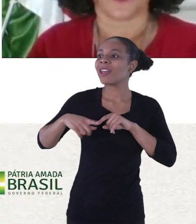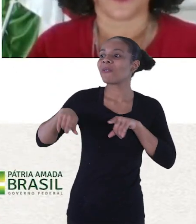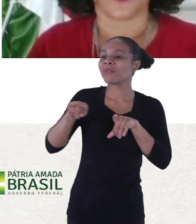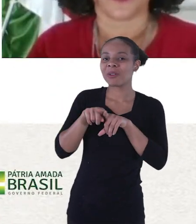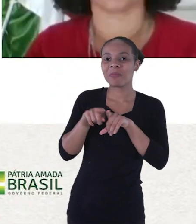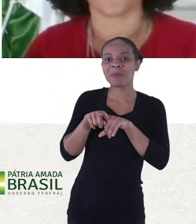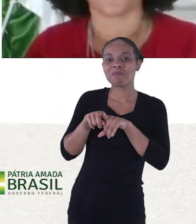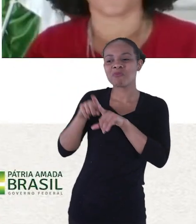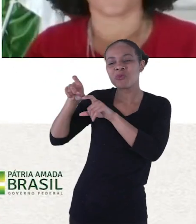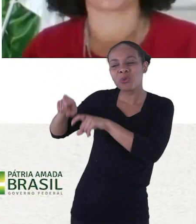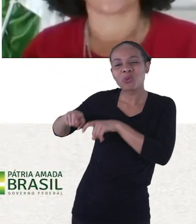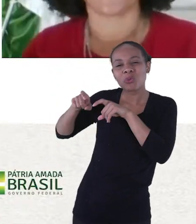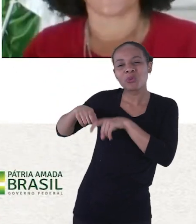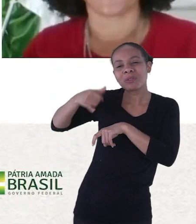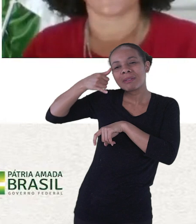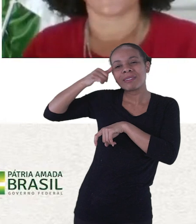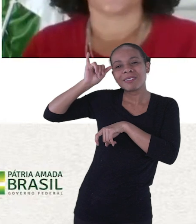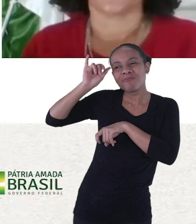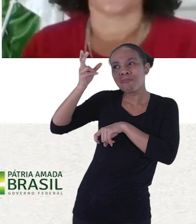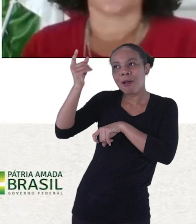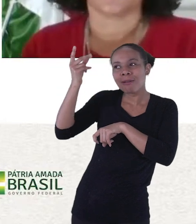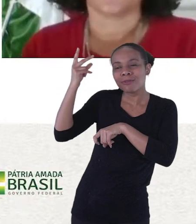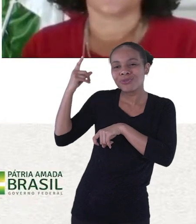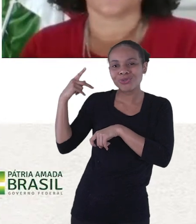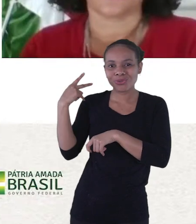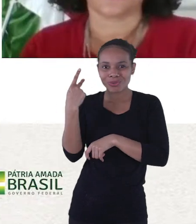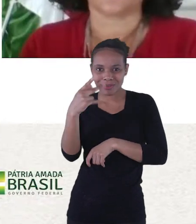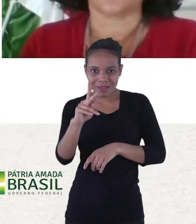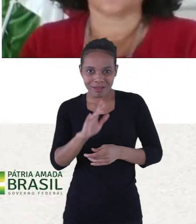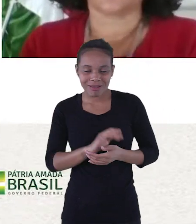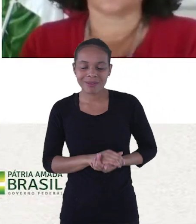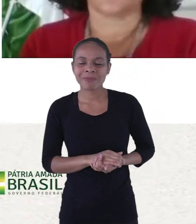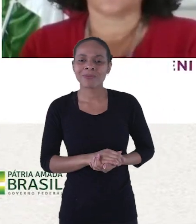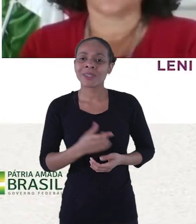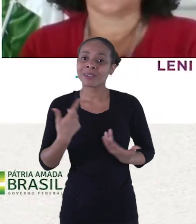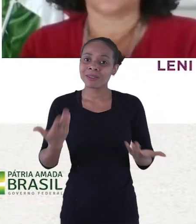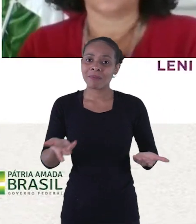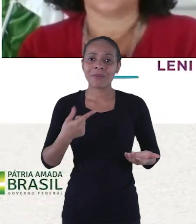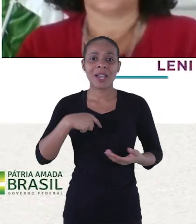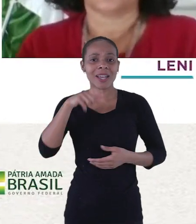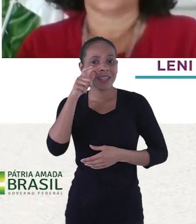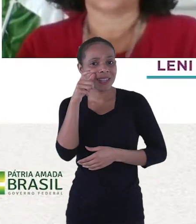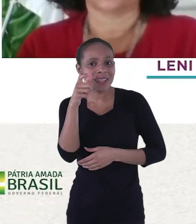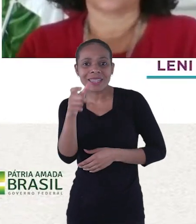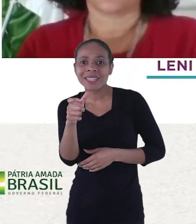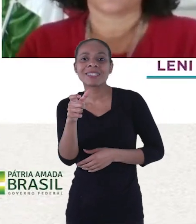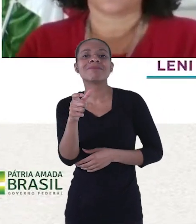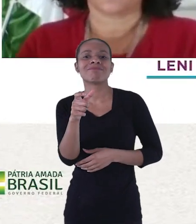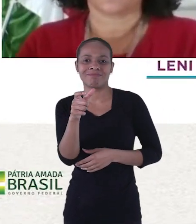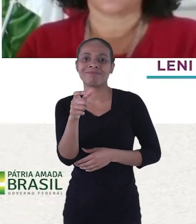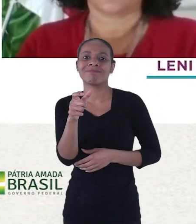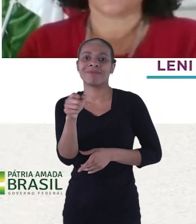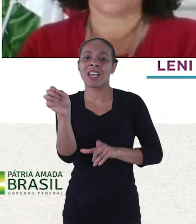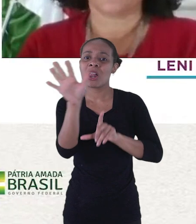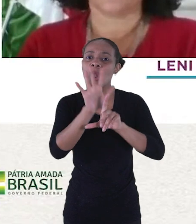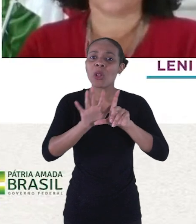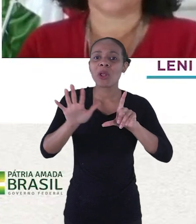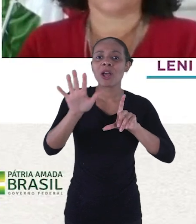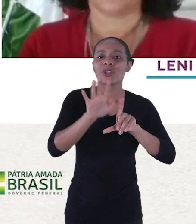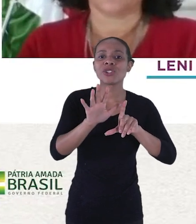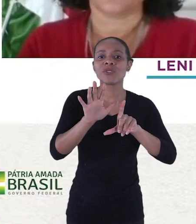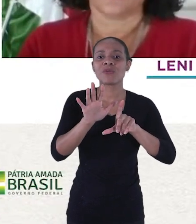está aqui comigo, enfim. Então, acho que seria muito interessante, muito ilustrativo, se você tivesse um lugar que